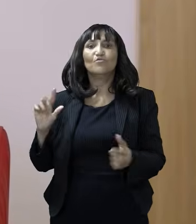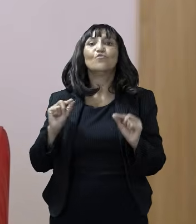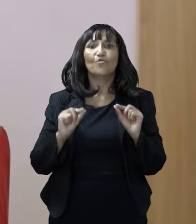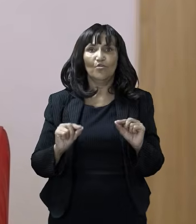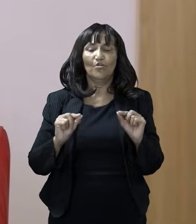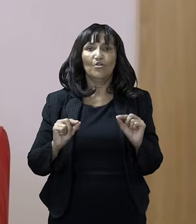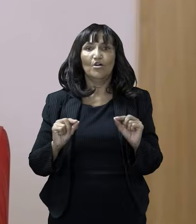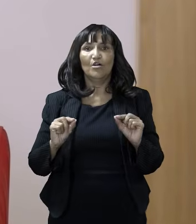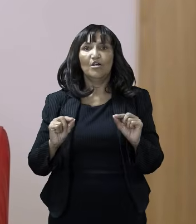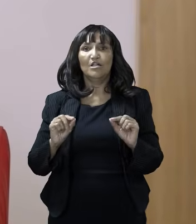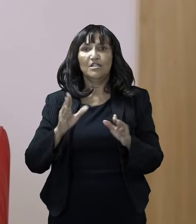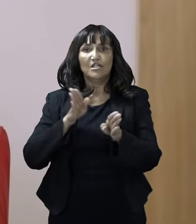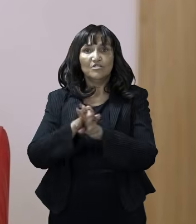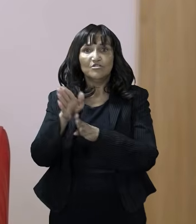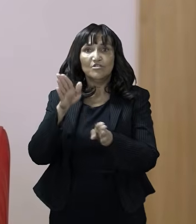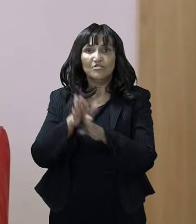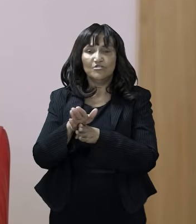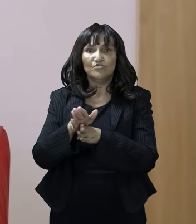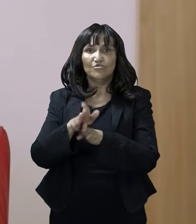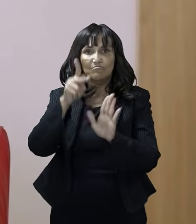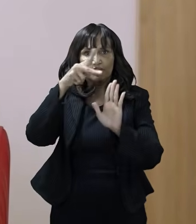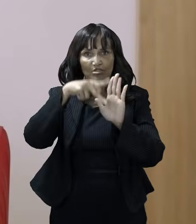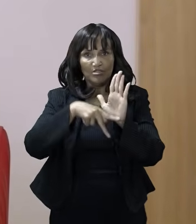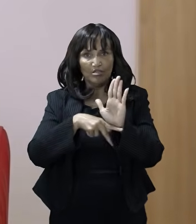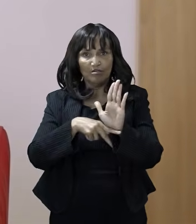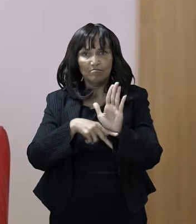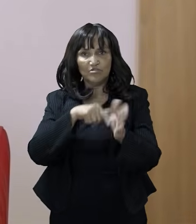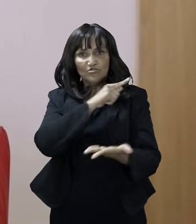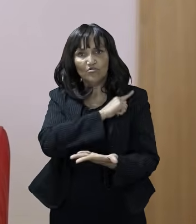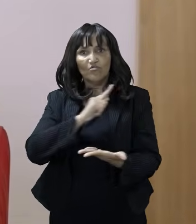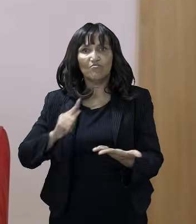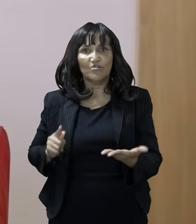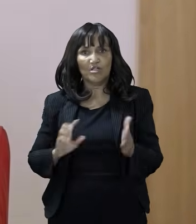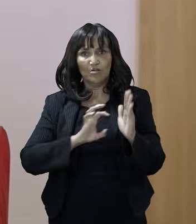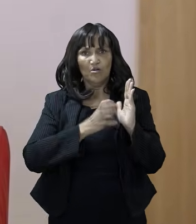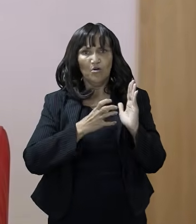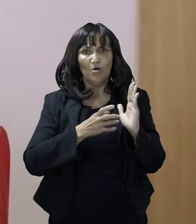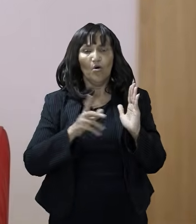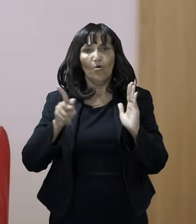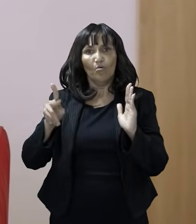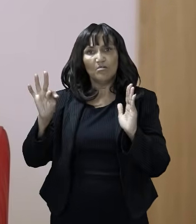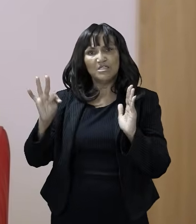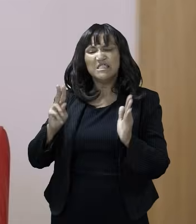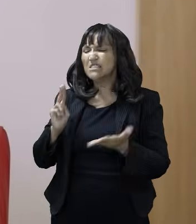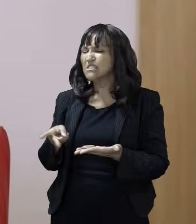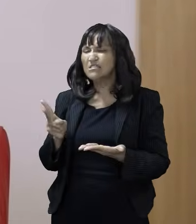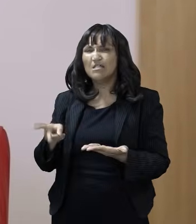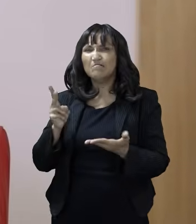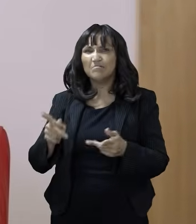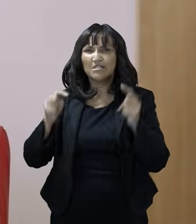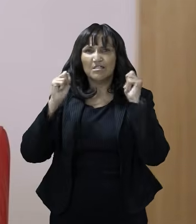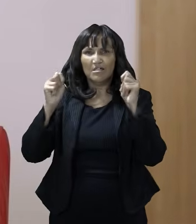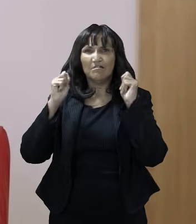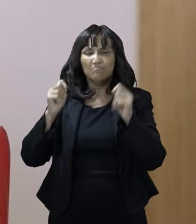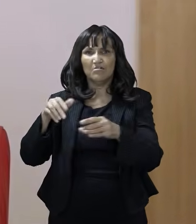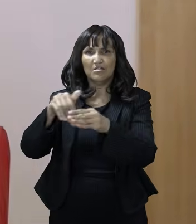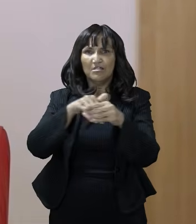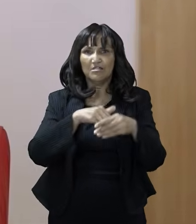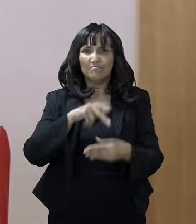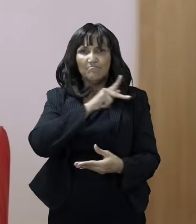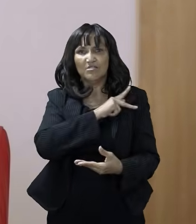e as diretrizes do programa de governo. O PT sempre, em todas as campanhas presidenciais, sempre